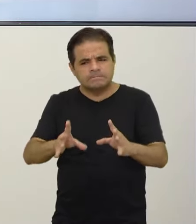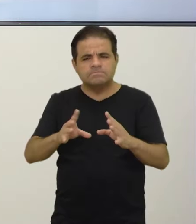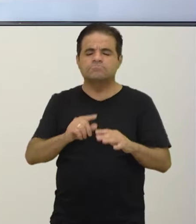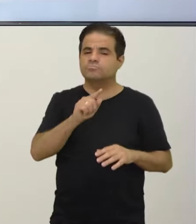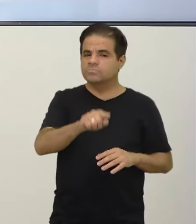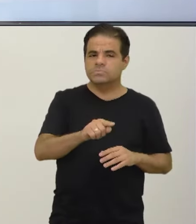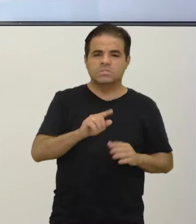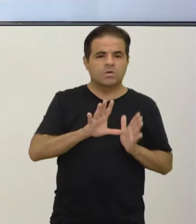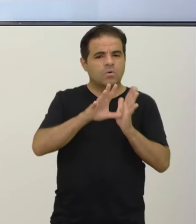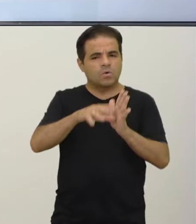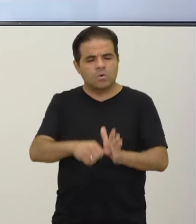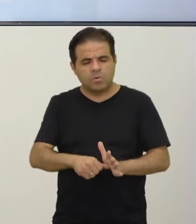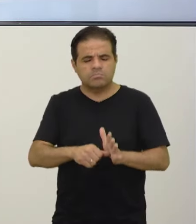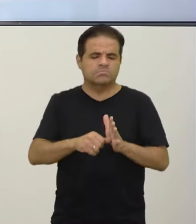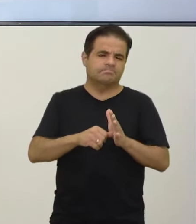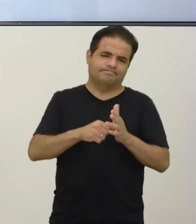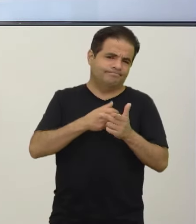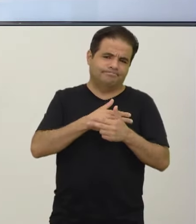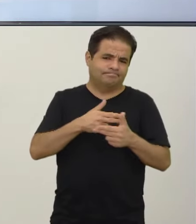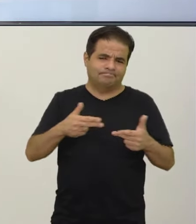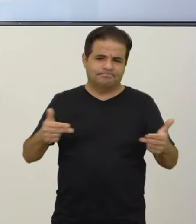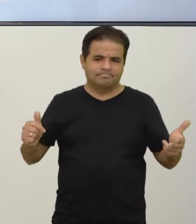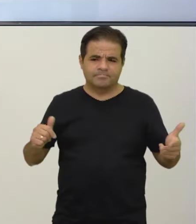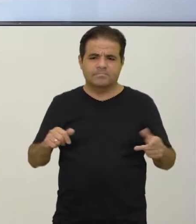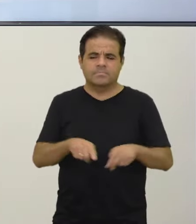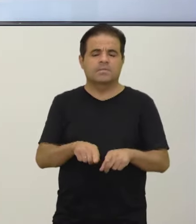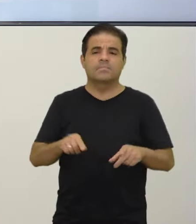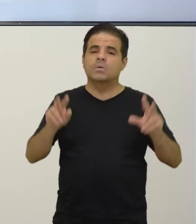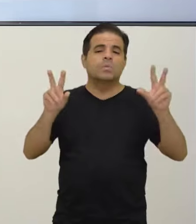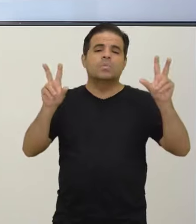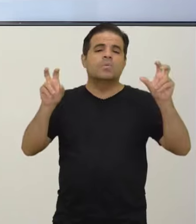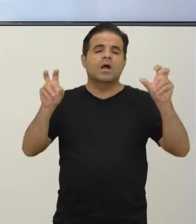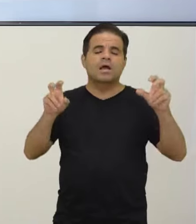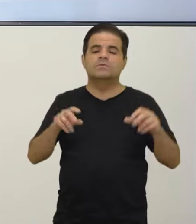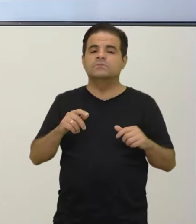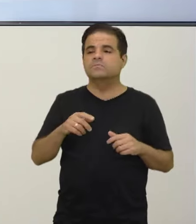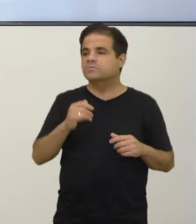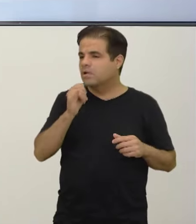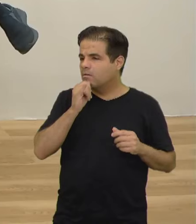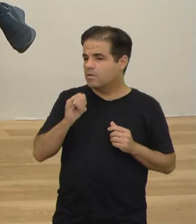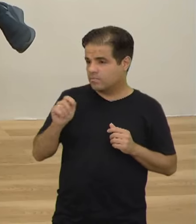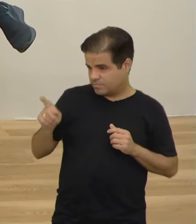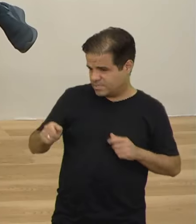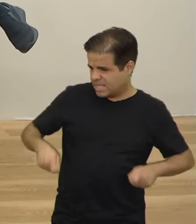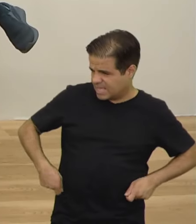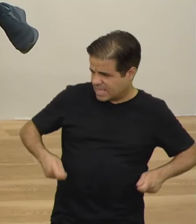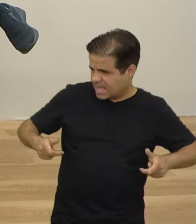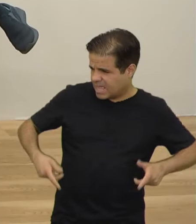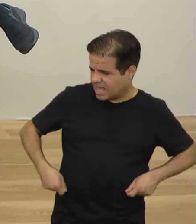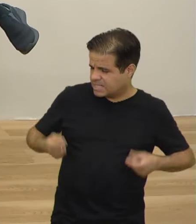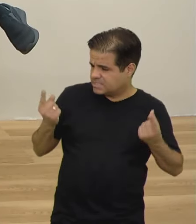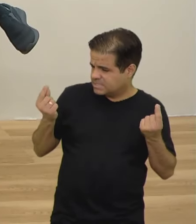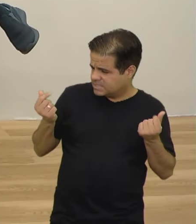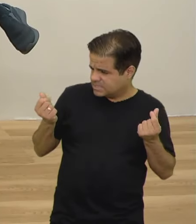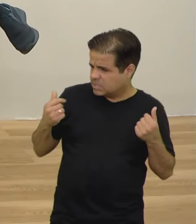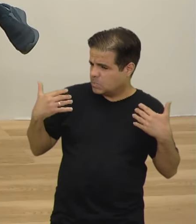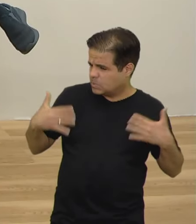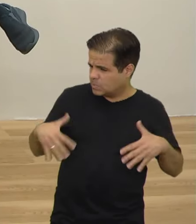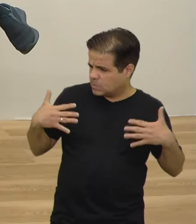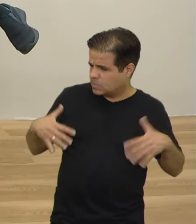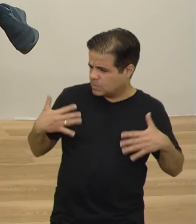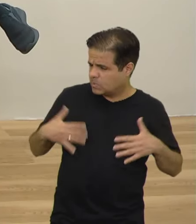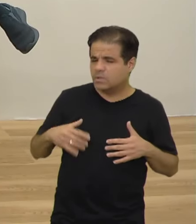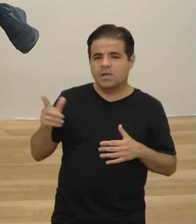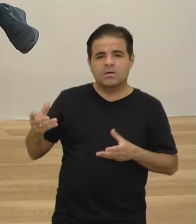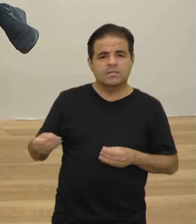você roubo, furto, mas também sobre um caso assim. Thiago, você gasta muito e agora você